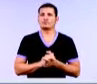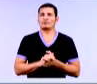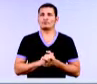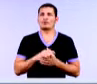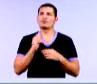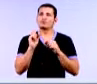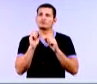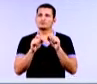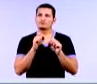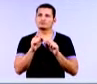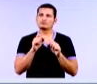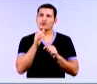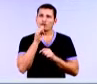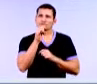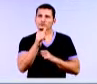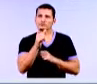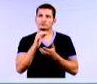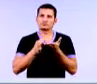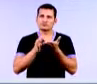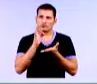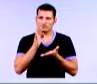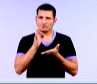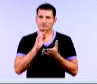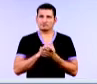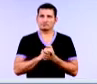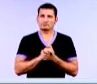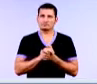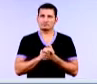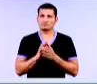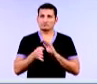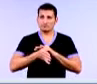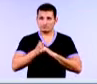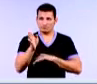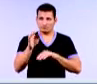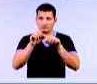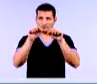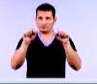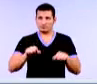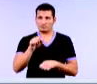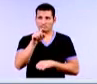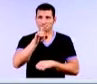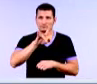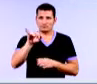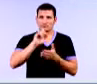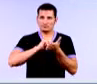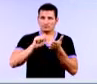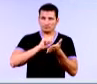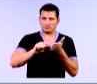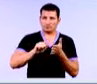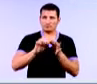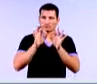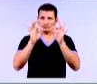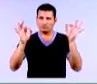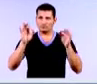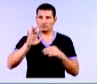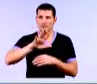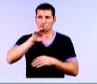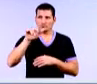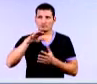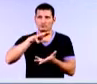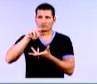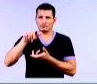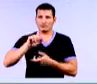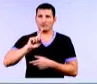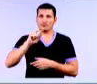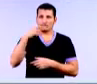para o Java aqui? Java, na parte de saída do sistema, você vai escrever Olá Mundo, e depois disso você vai pular uma